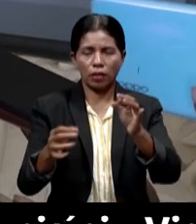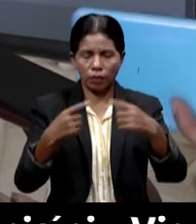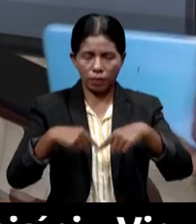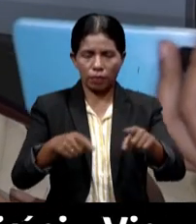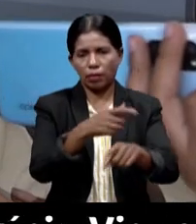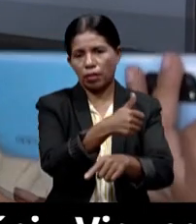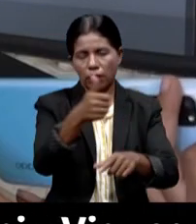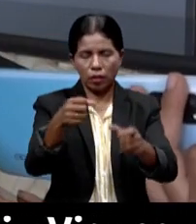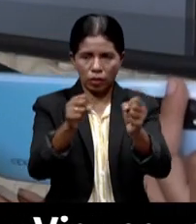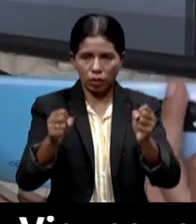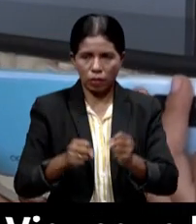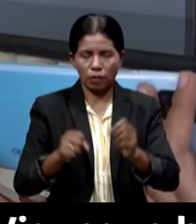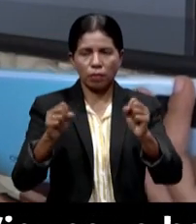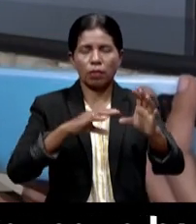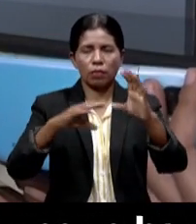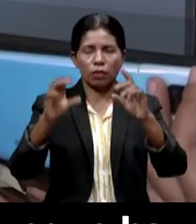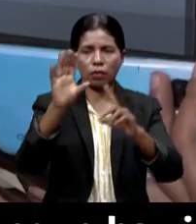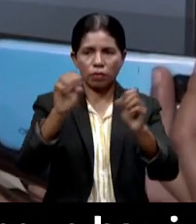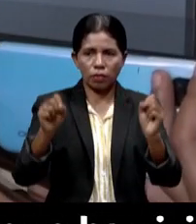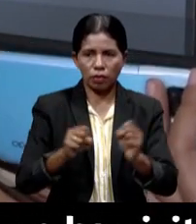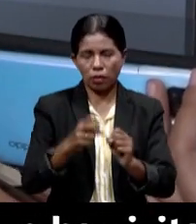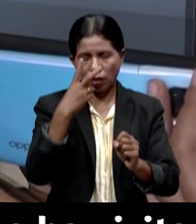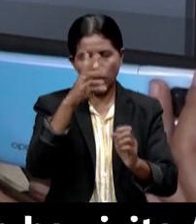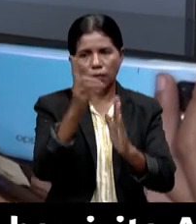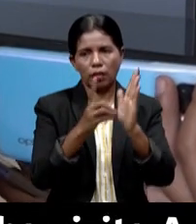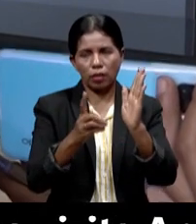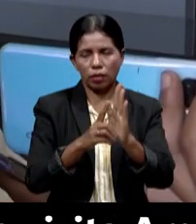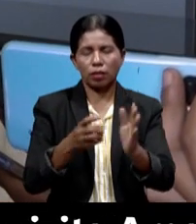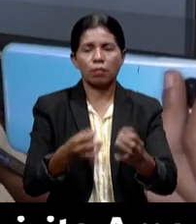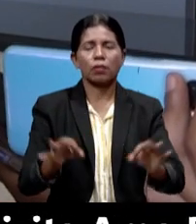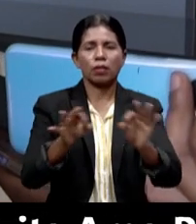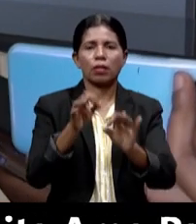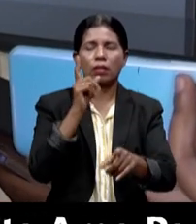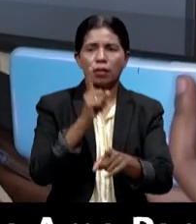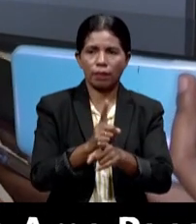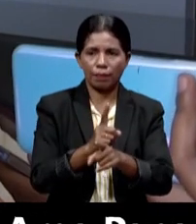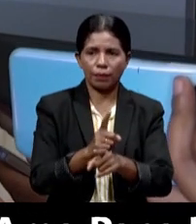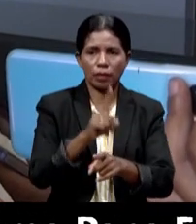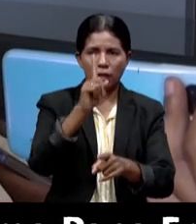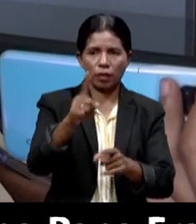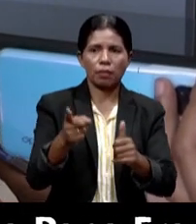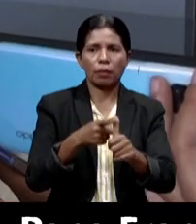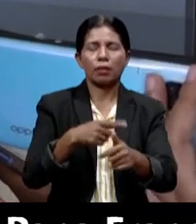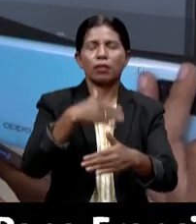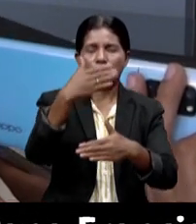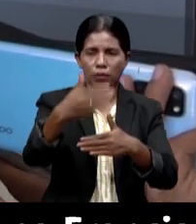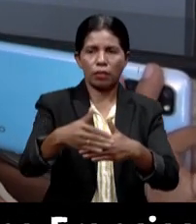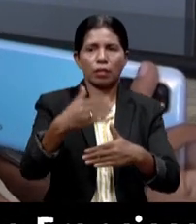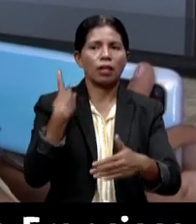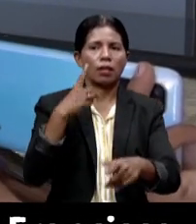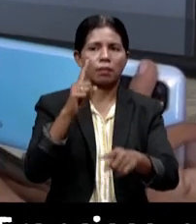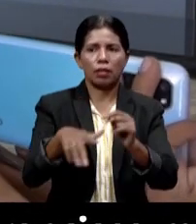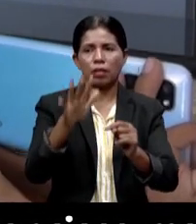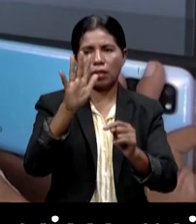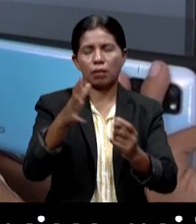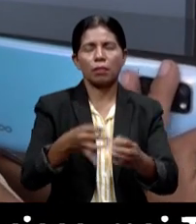nesse suco cara bela comunicar o seu suco se dar é dados de dani dani bem a prioridade ali o que tá uma prioridade se ele mas tem ida uma primeiro depois tudo mal e tal bela 5-5